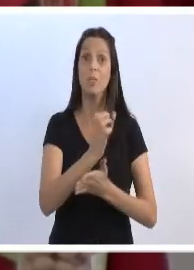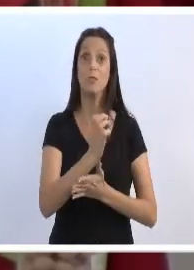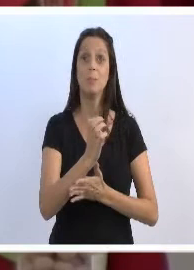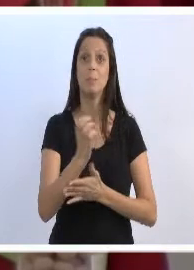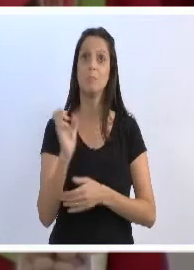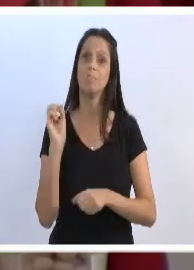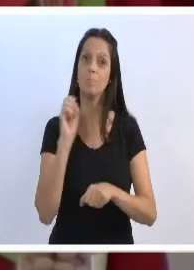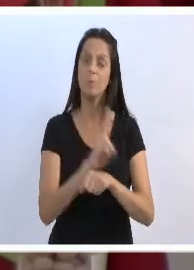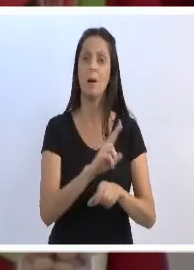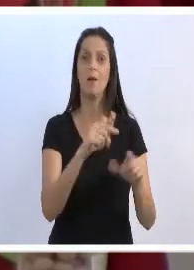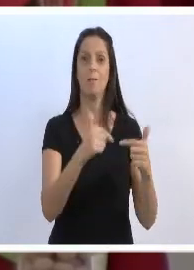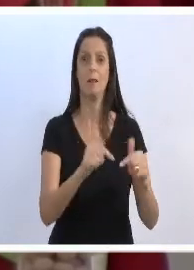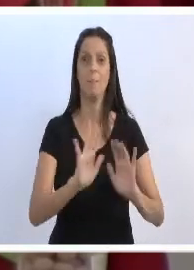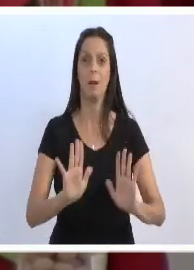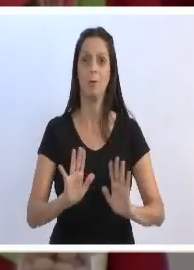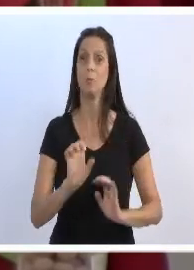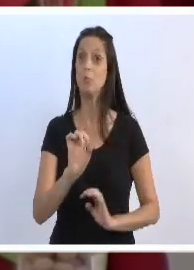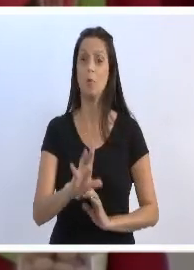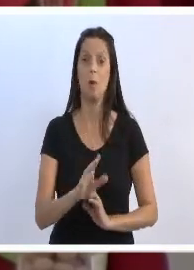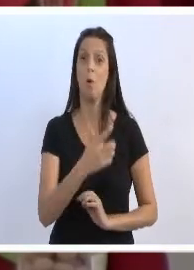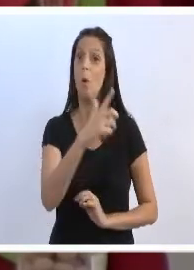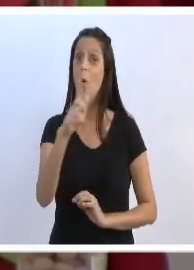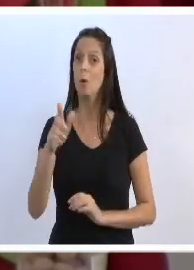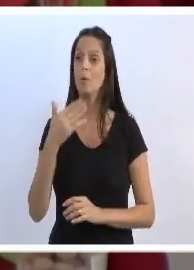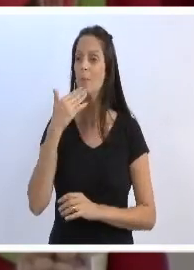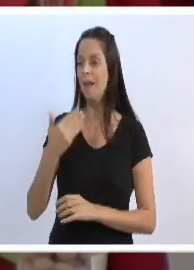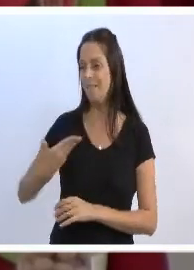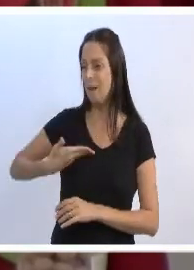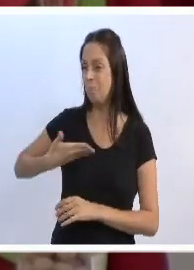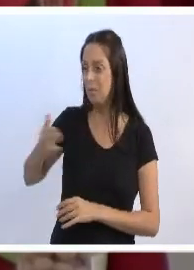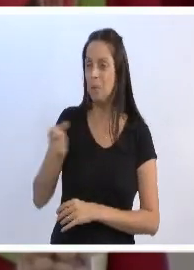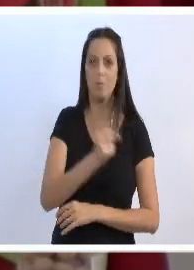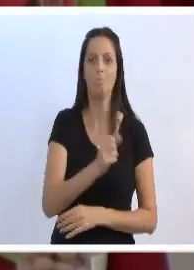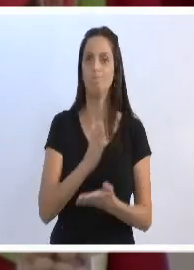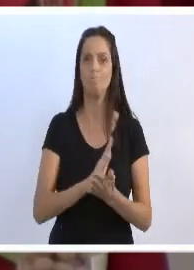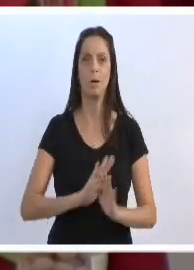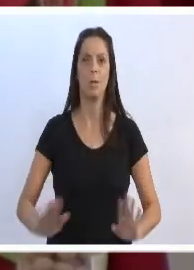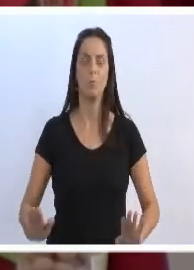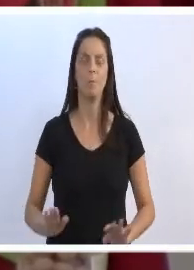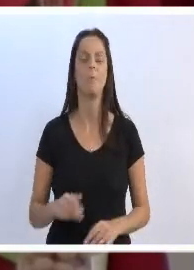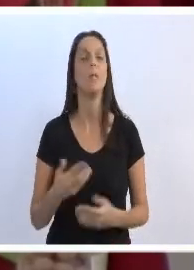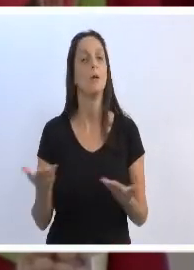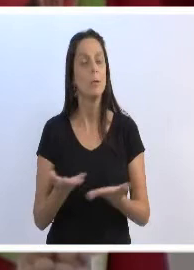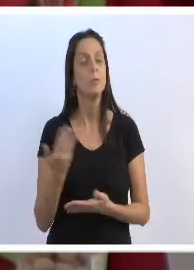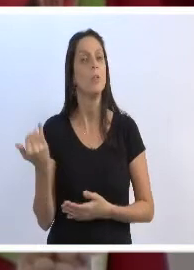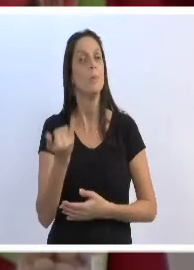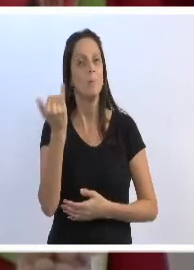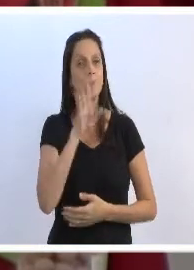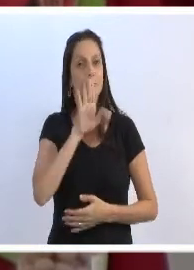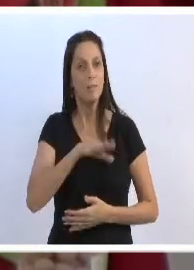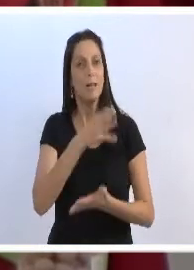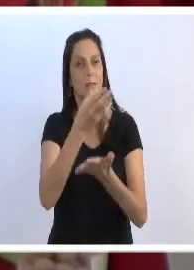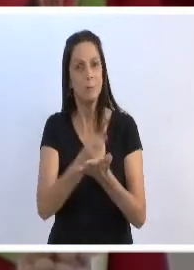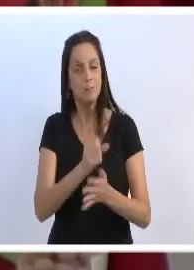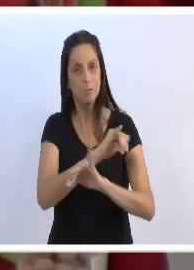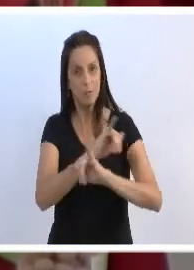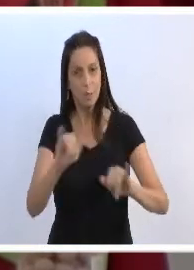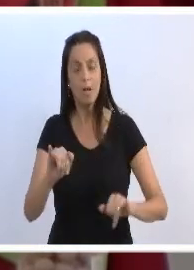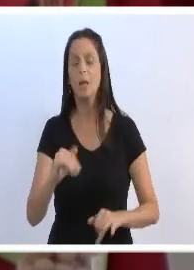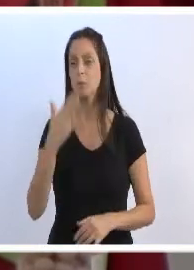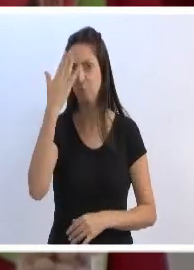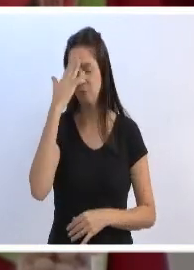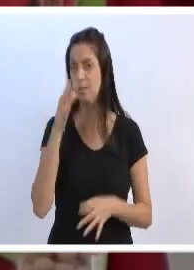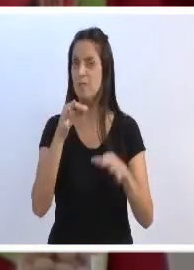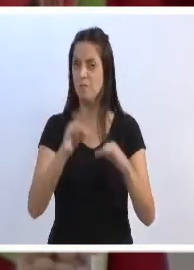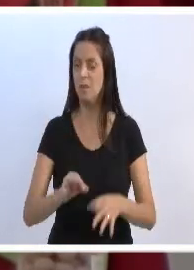esse espaço seria isso na tarde de hoje por questão de fazer esse registro ah e eu tenho certeza que todos nós aqui